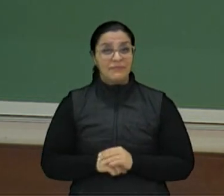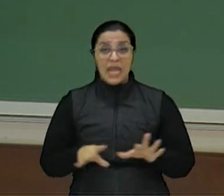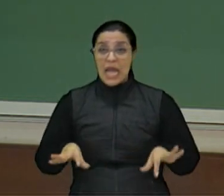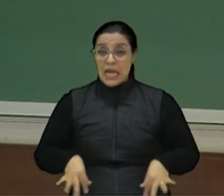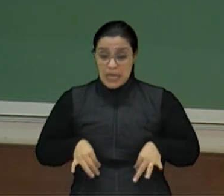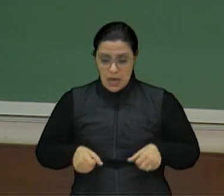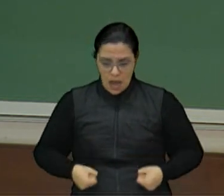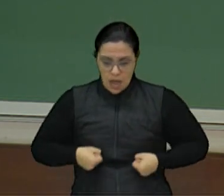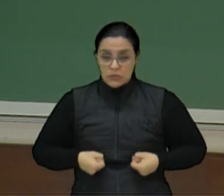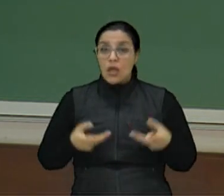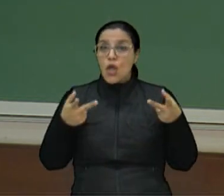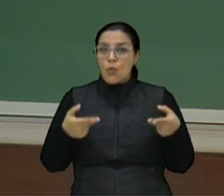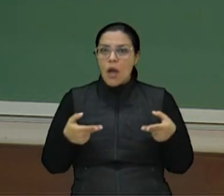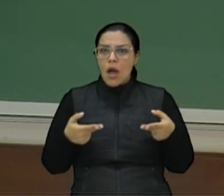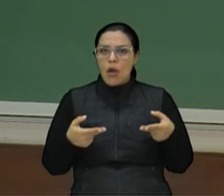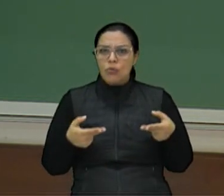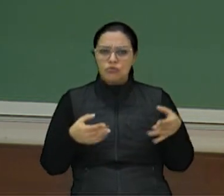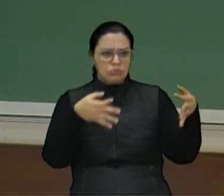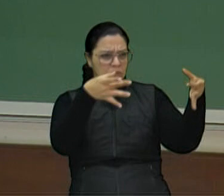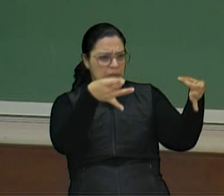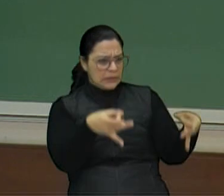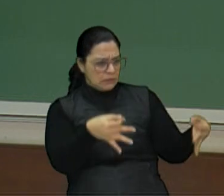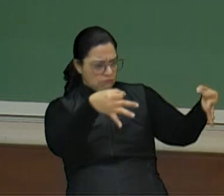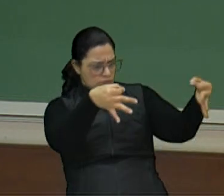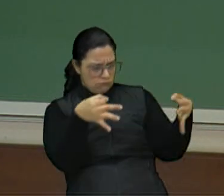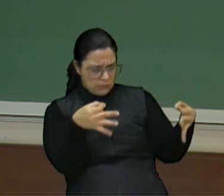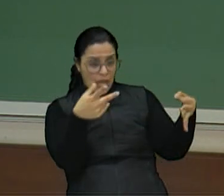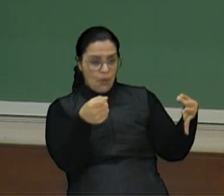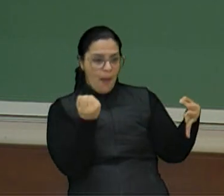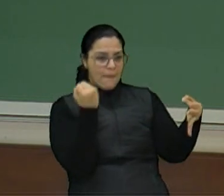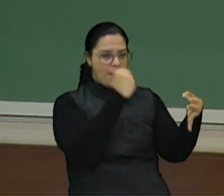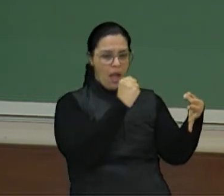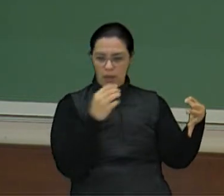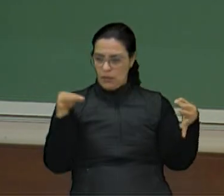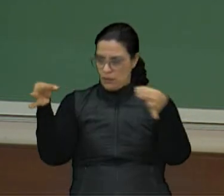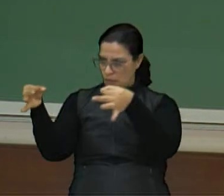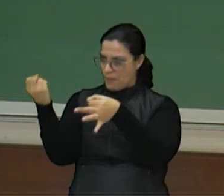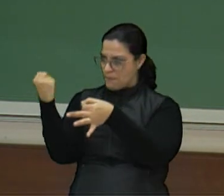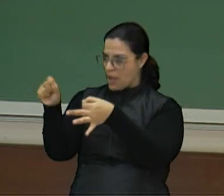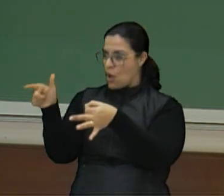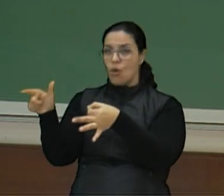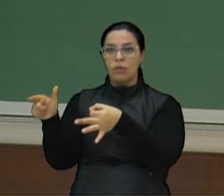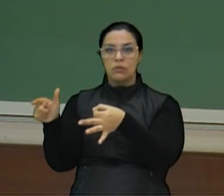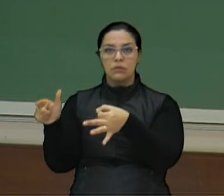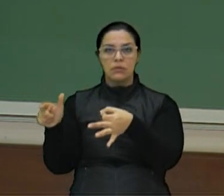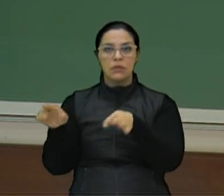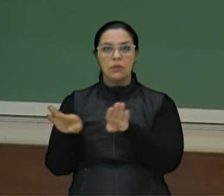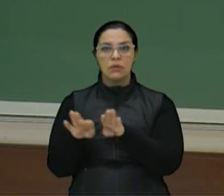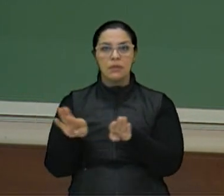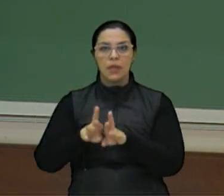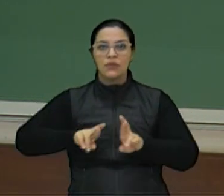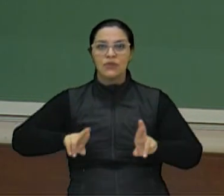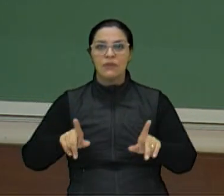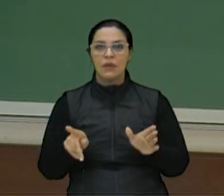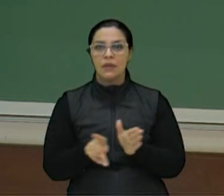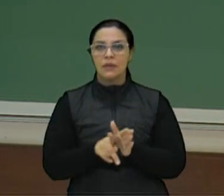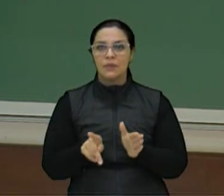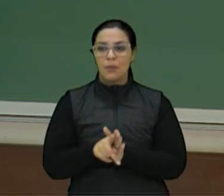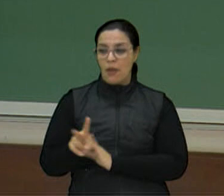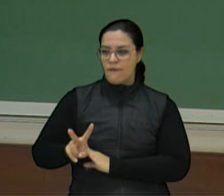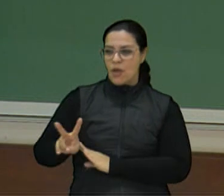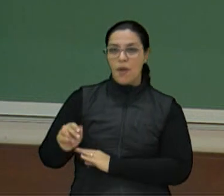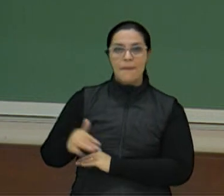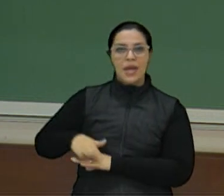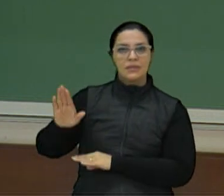é igual, o desenho é o mesmo, só está mudando a etiqueta que está atrás da calça. E isto